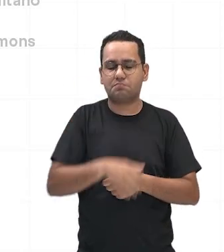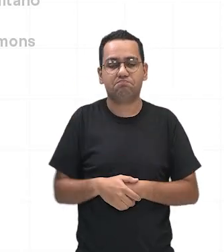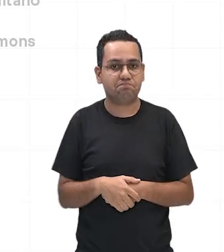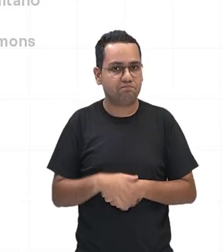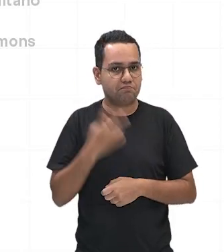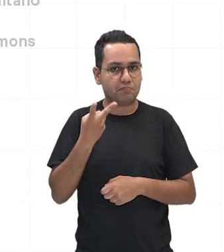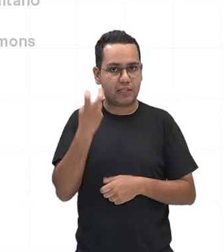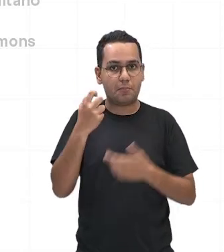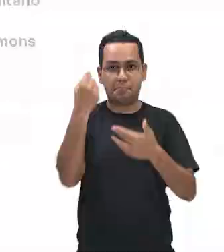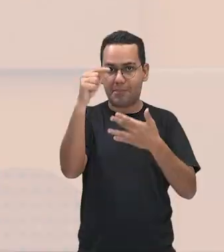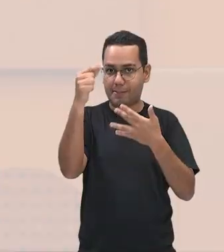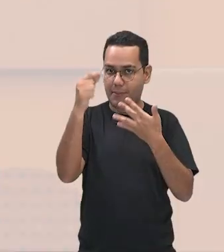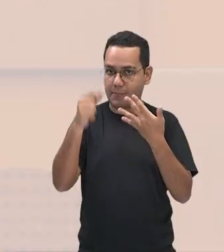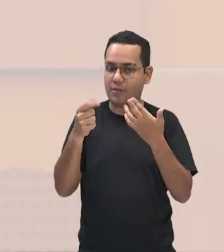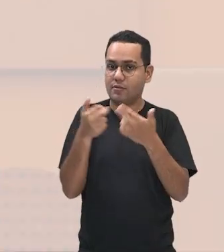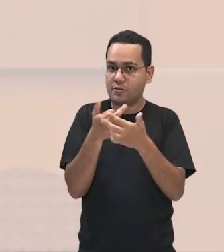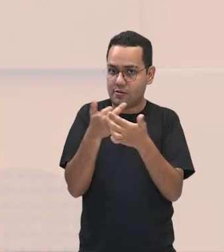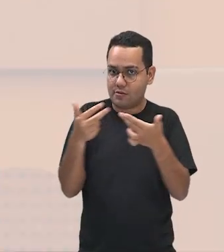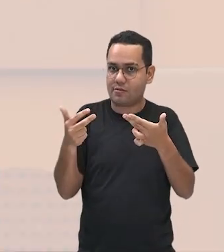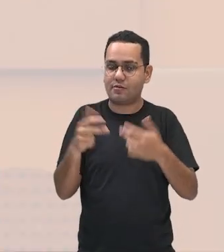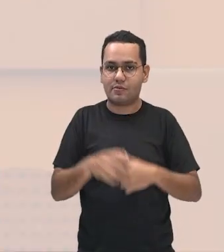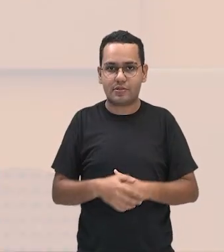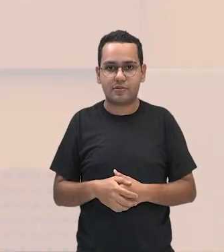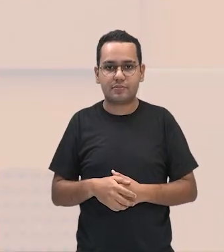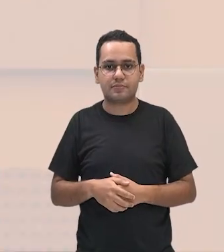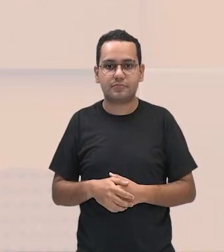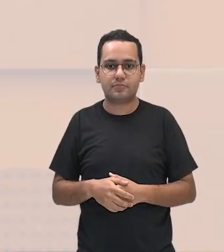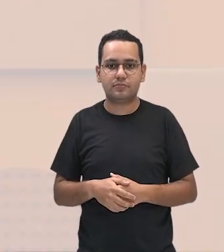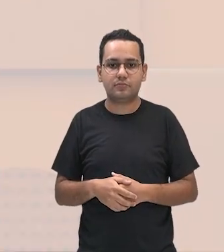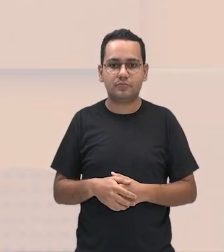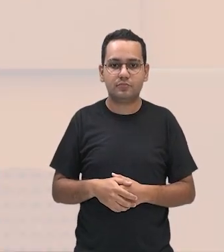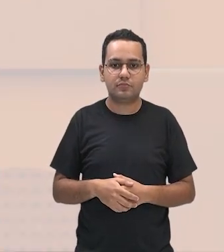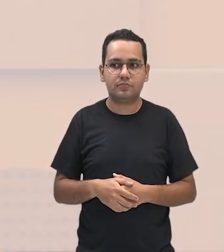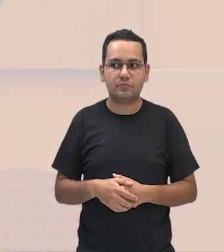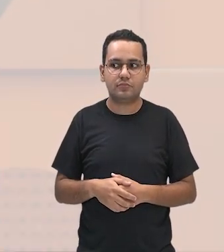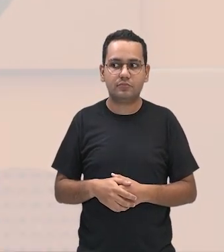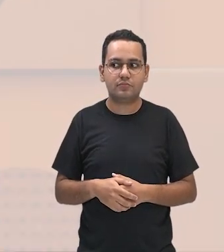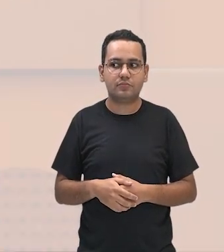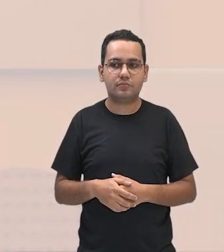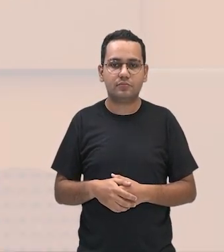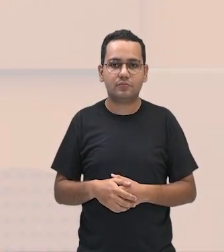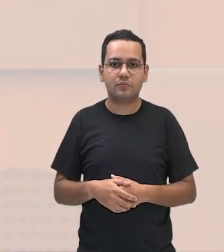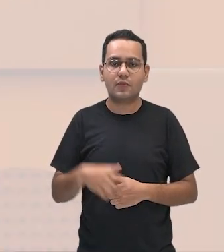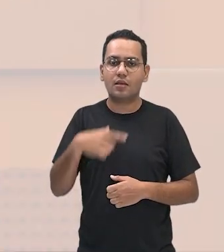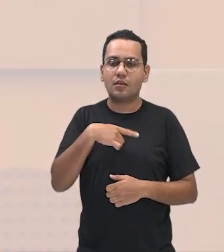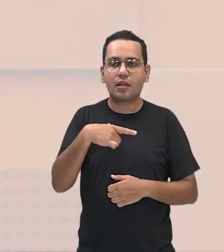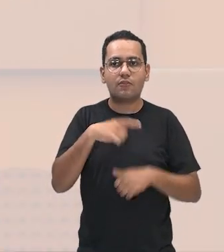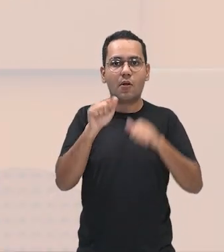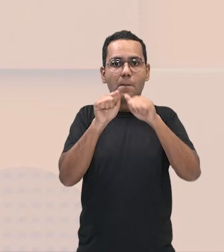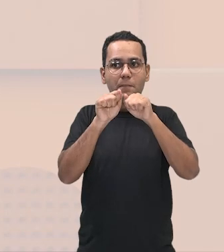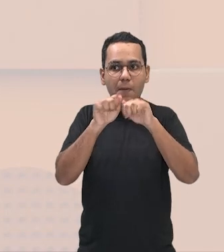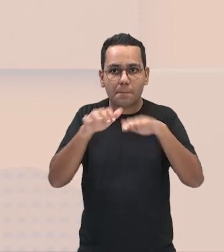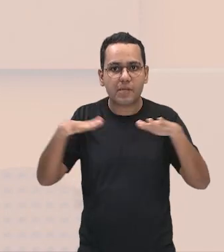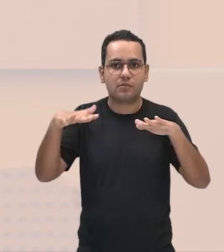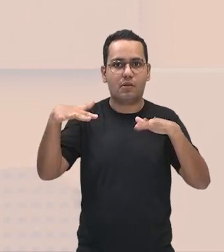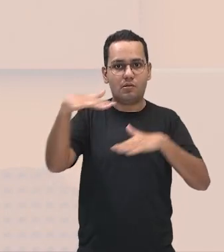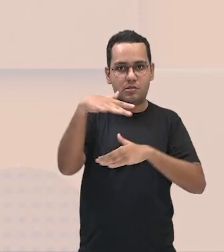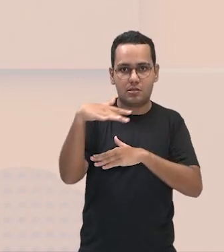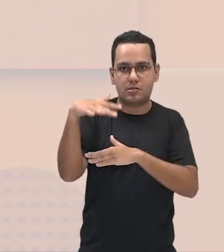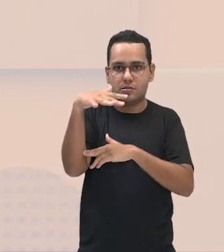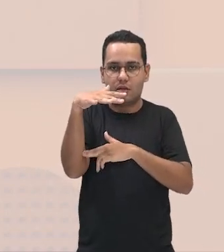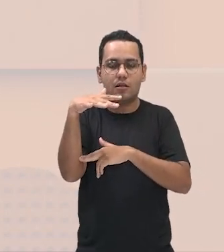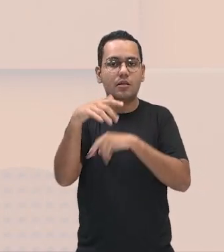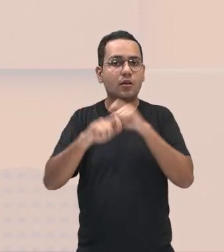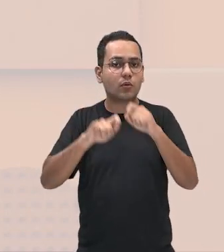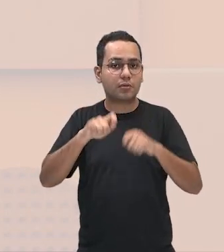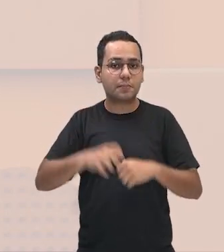essa igreja, aos poucos, ela vai, então, inclusive, dominando esse cenário que a gente pode dizer, então, que é o